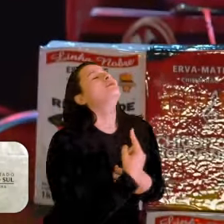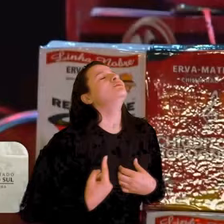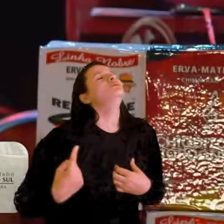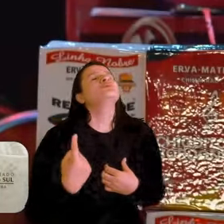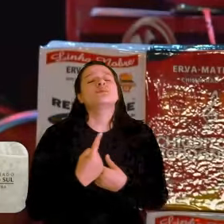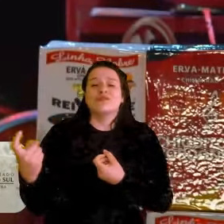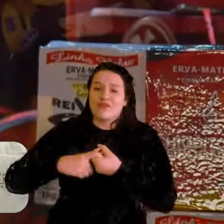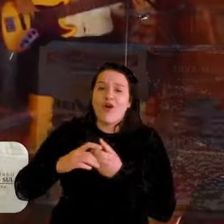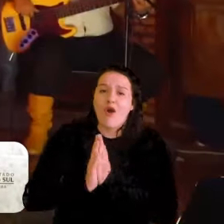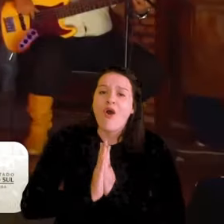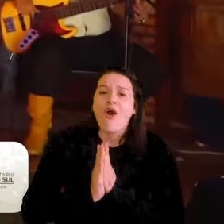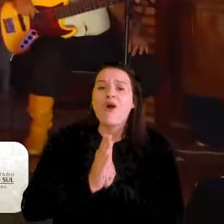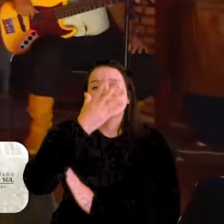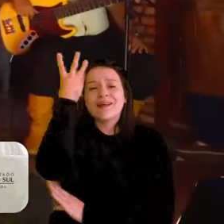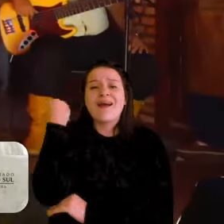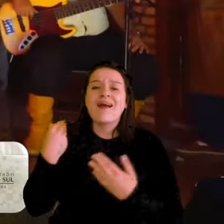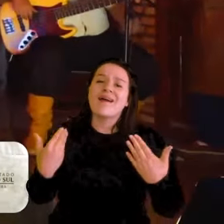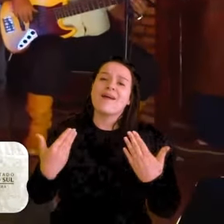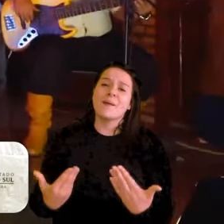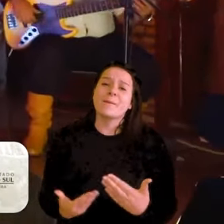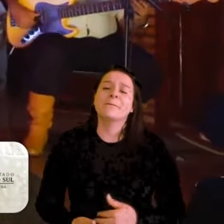esqueça o passado e volta pra mim.